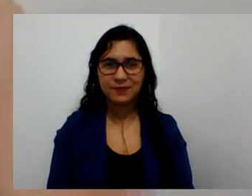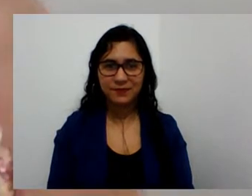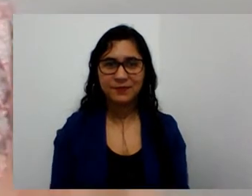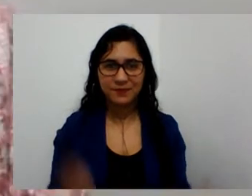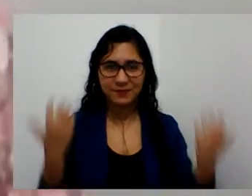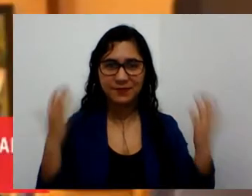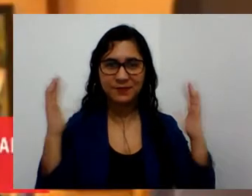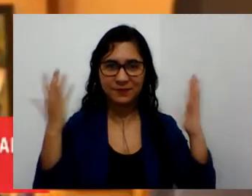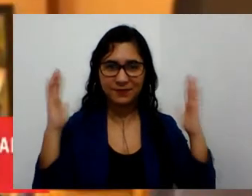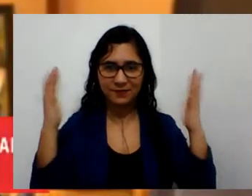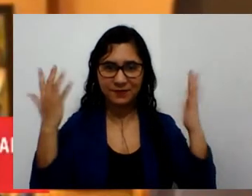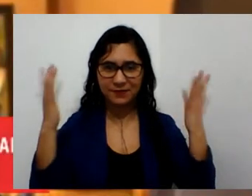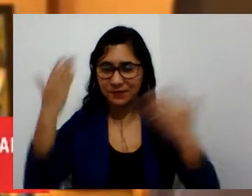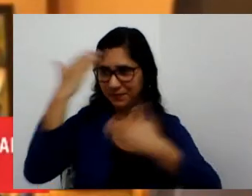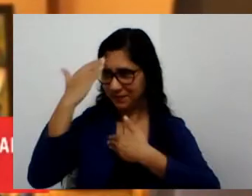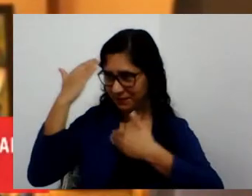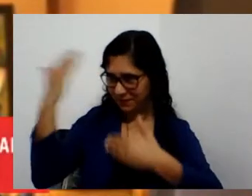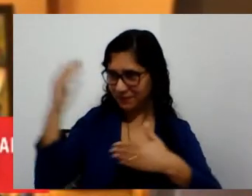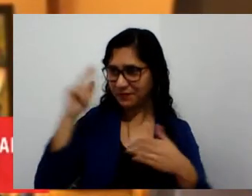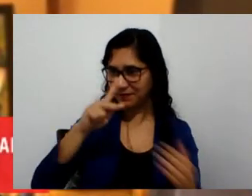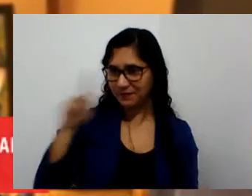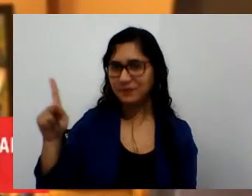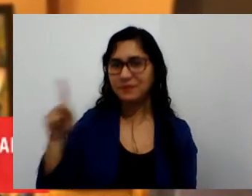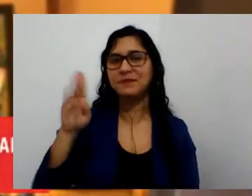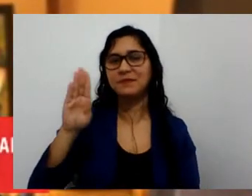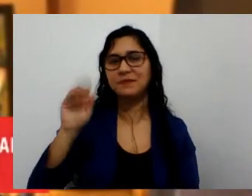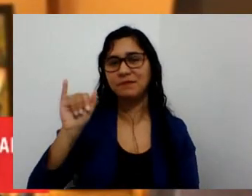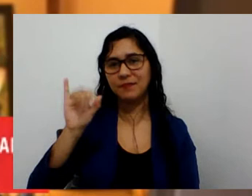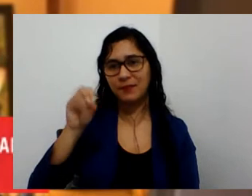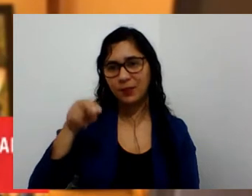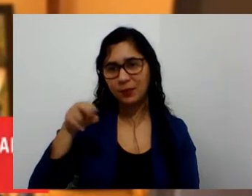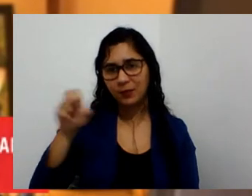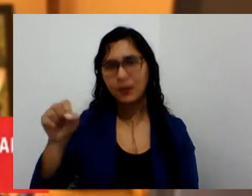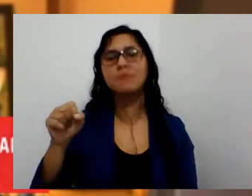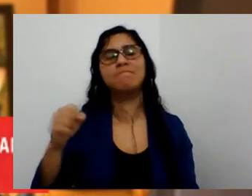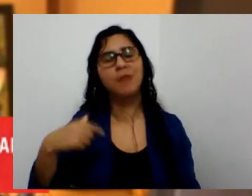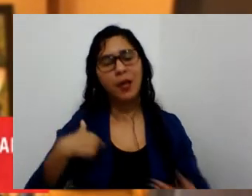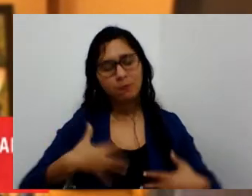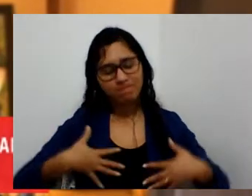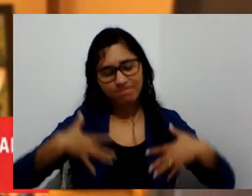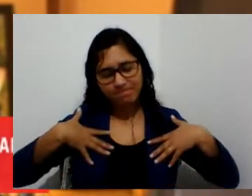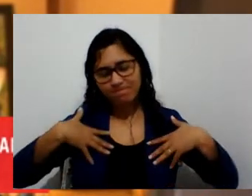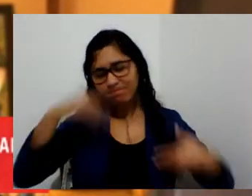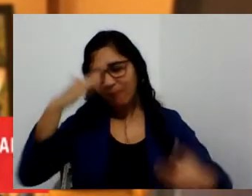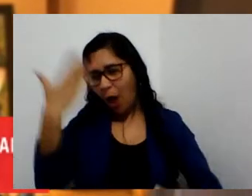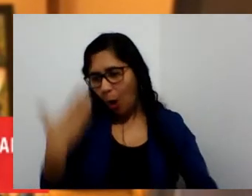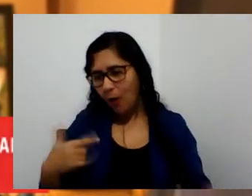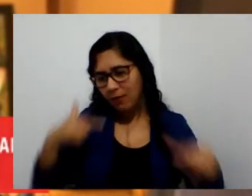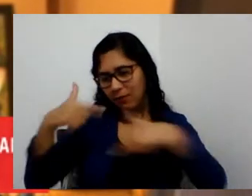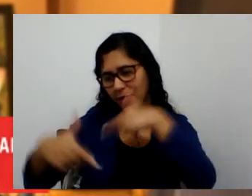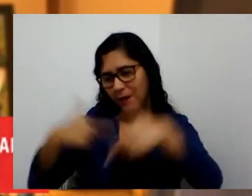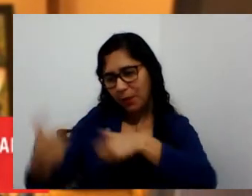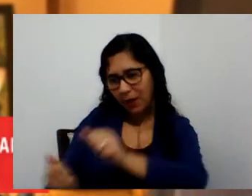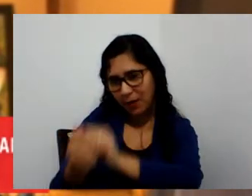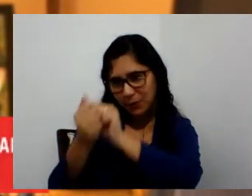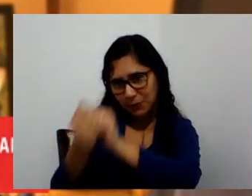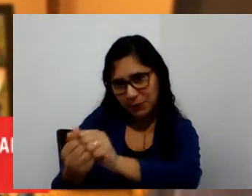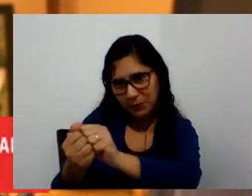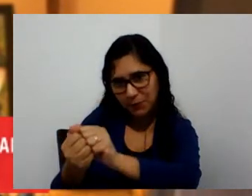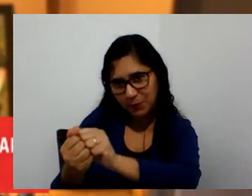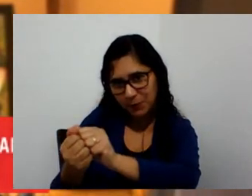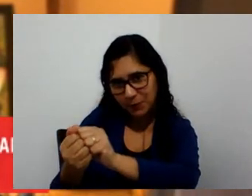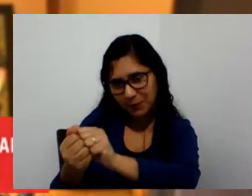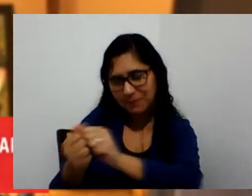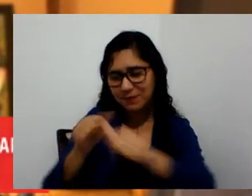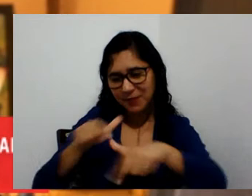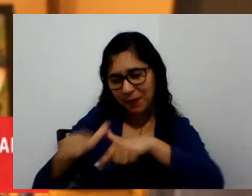Muito obrigado, professor Baione. Tem sido um prazer e uma honra trabalhar com você, trabalhar sendo parte dessa